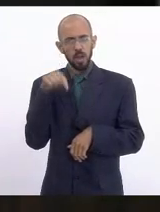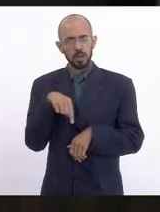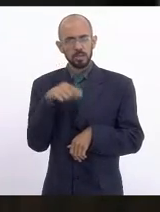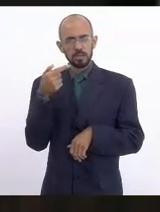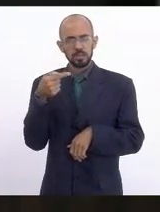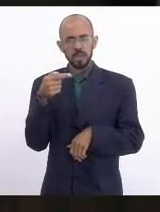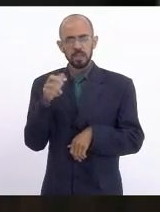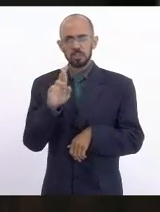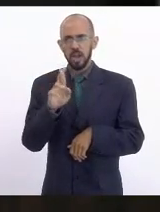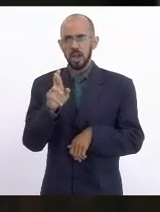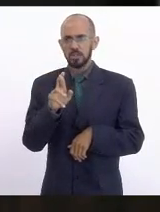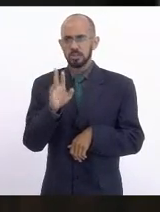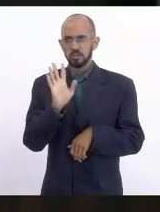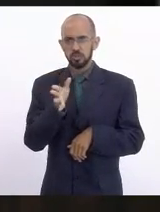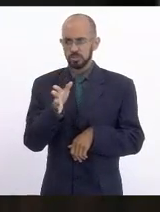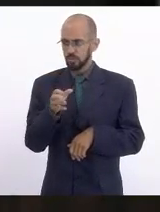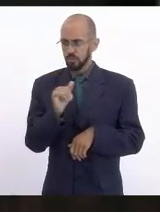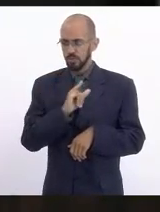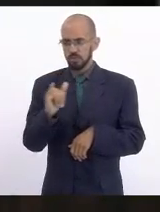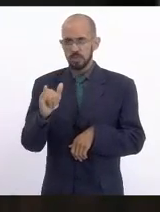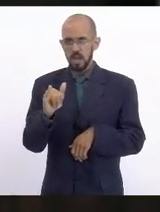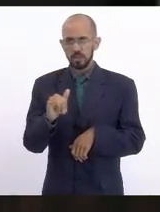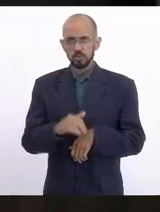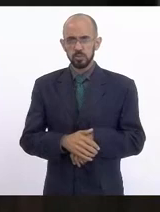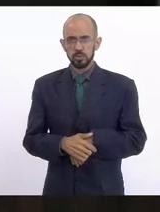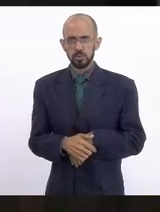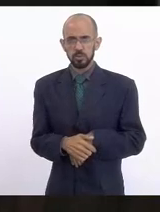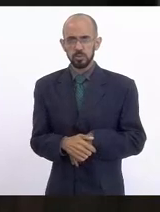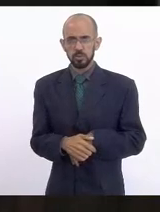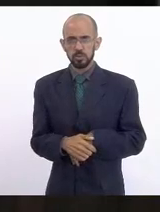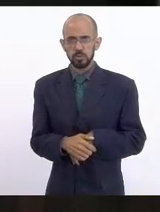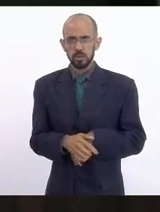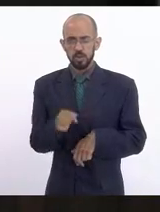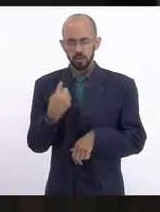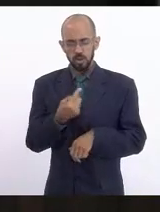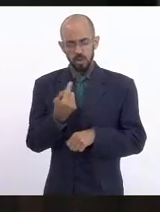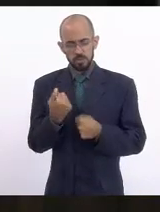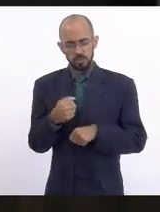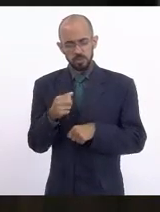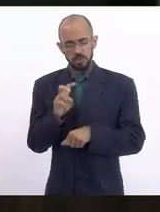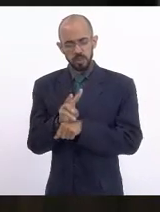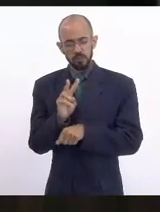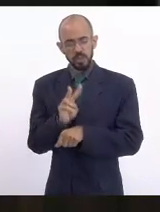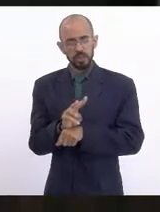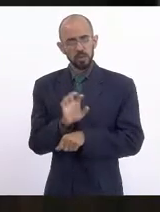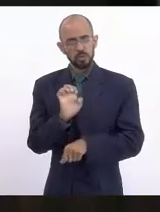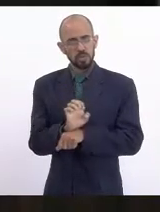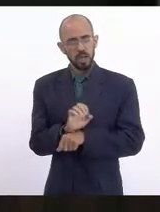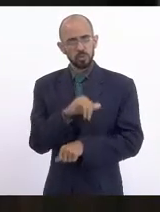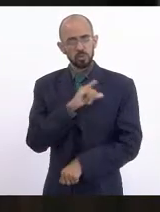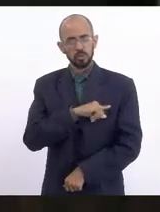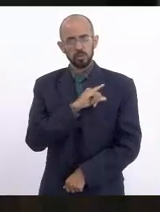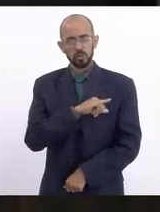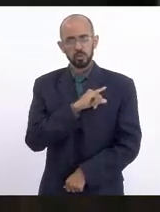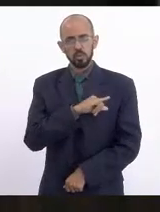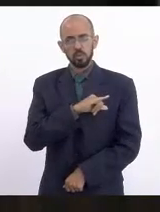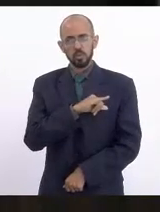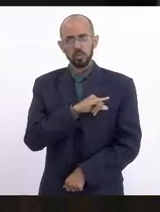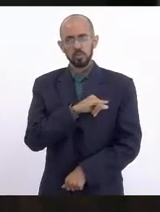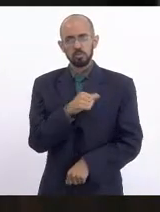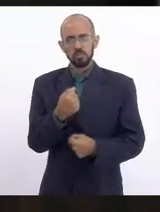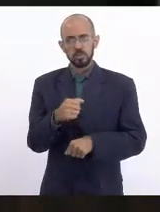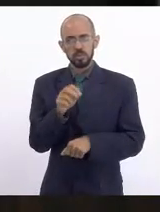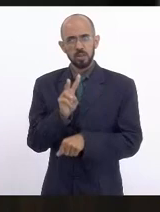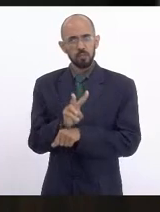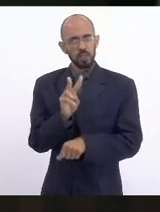isso já tá dado bom então a gente precisa defender o estado do Rio de Janeiro precisamos defender o